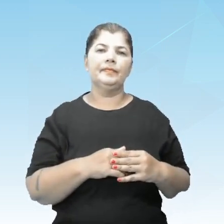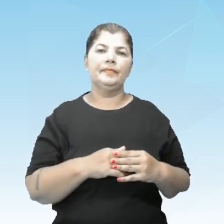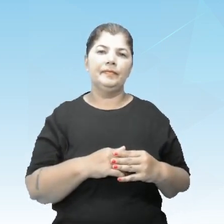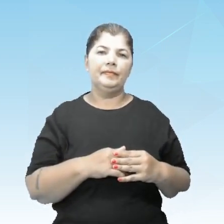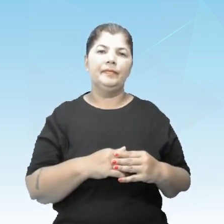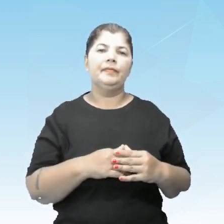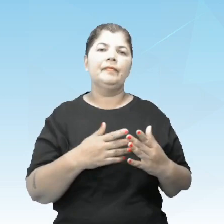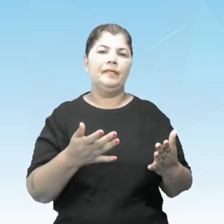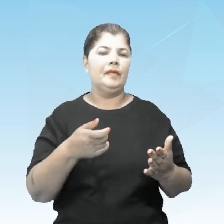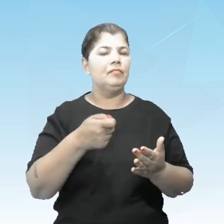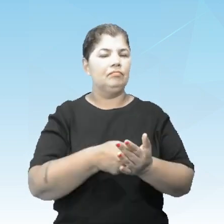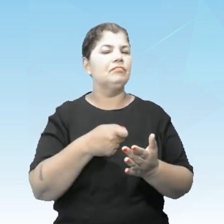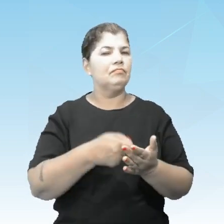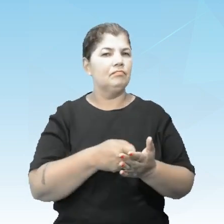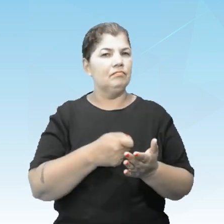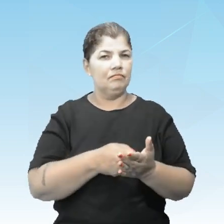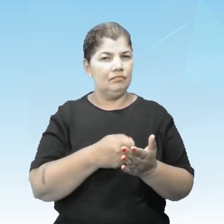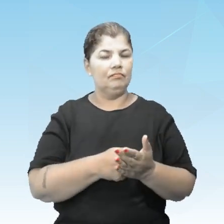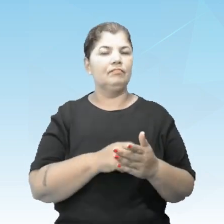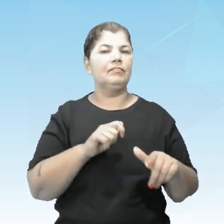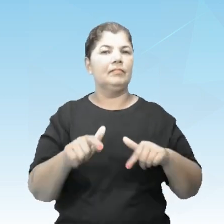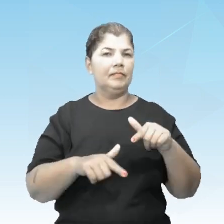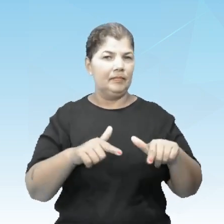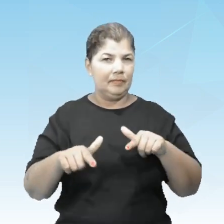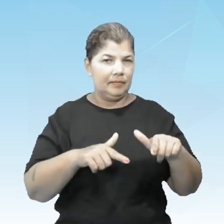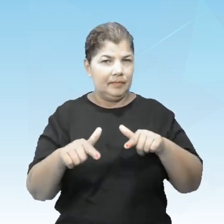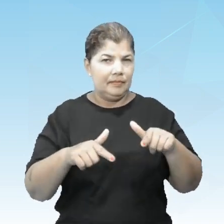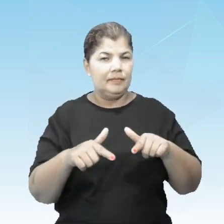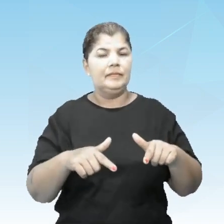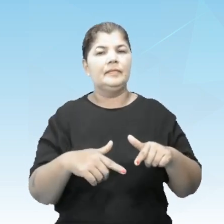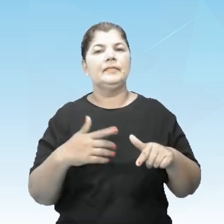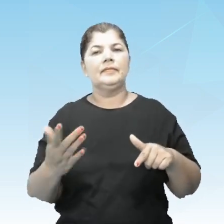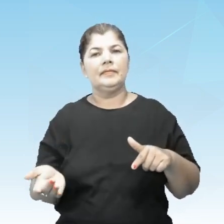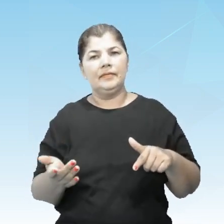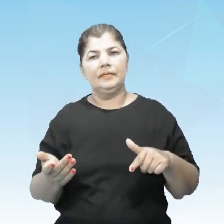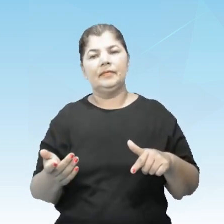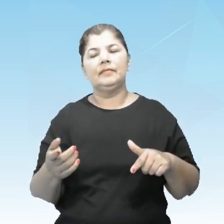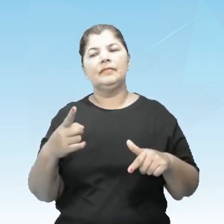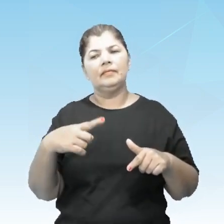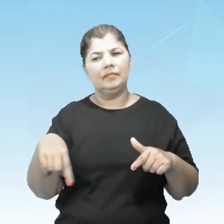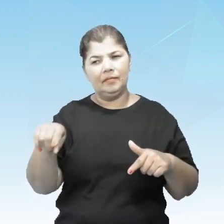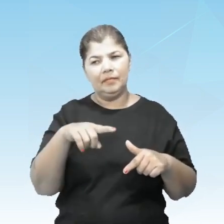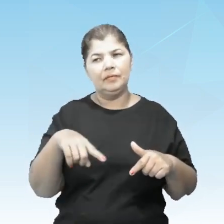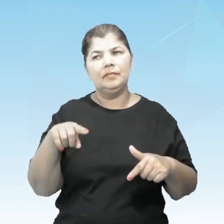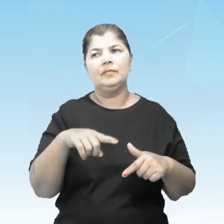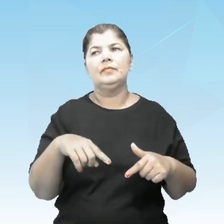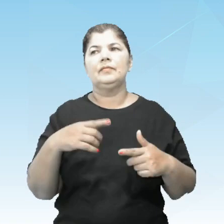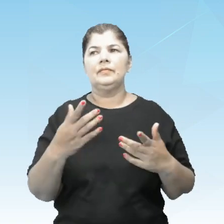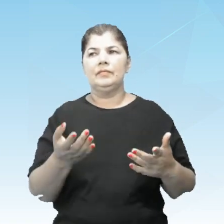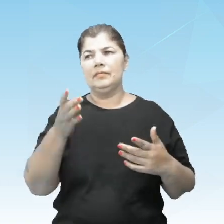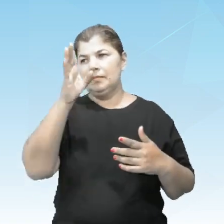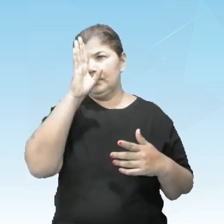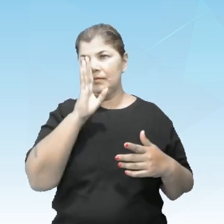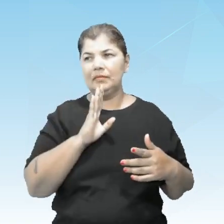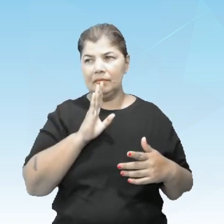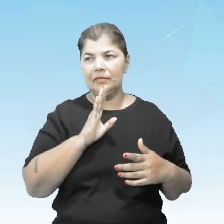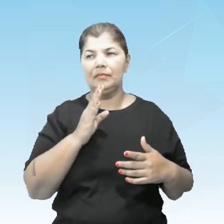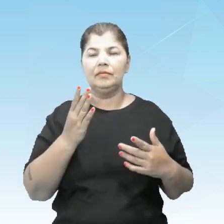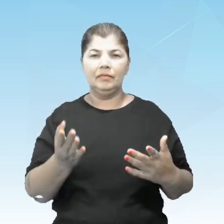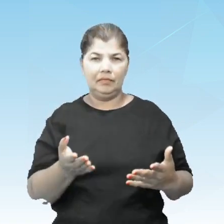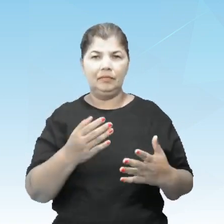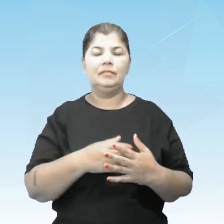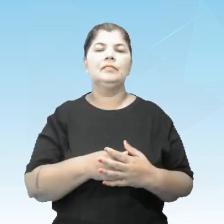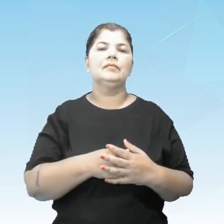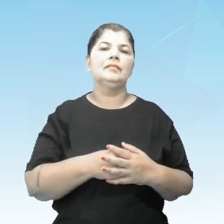havia essa obrigatoriedade de se trabalhar para o seu senhor de forma gratuita algum período do ano.